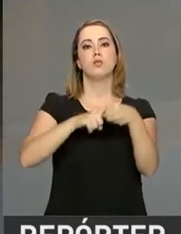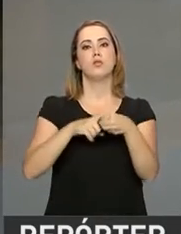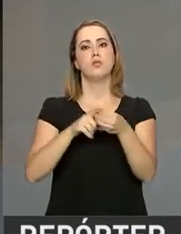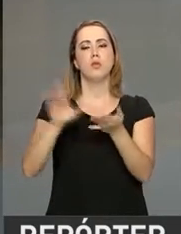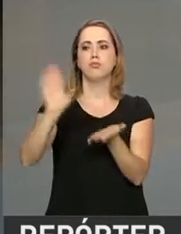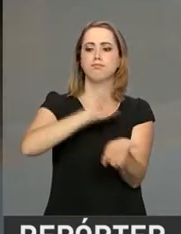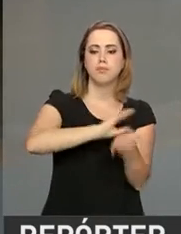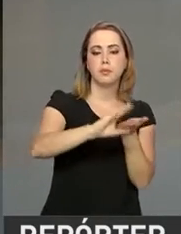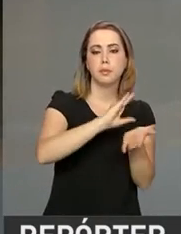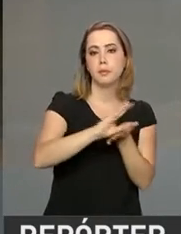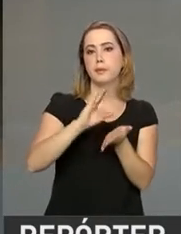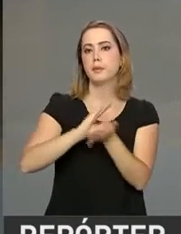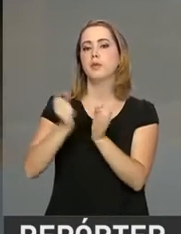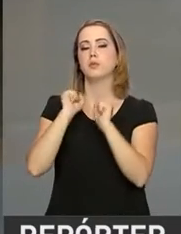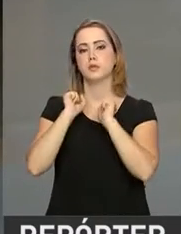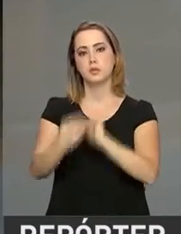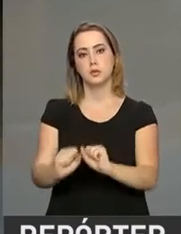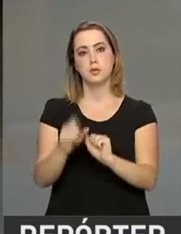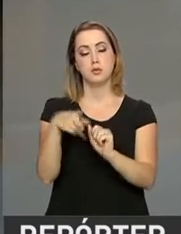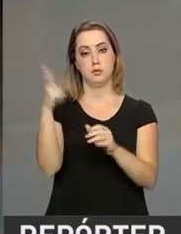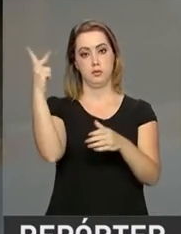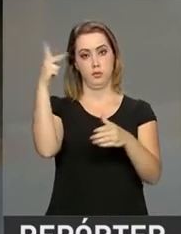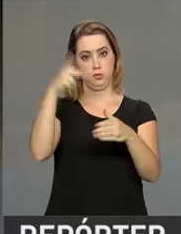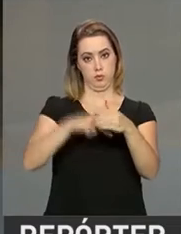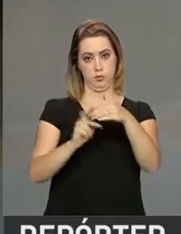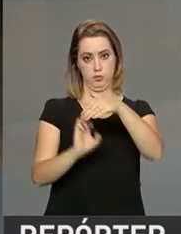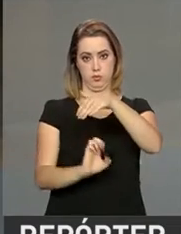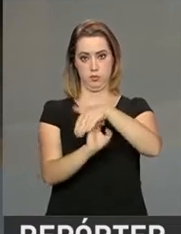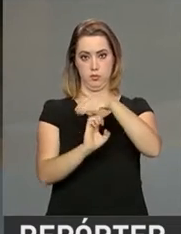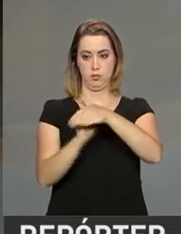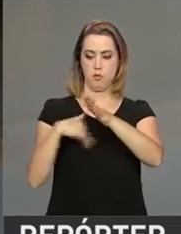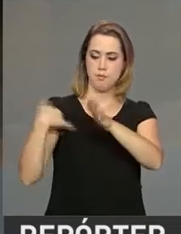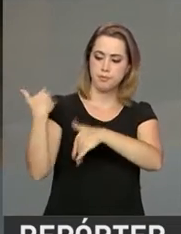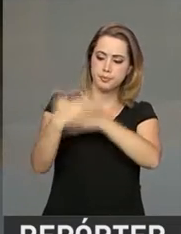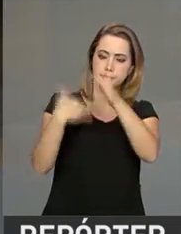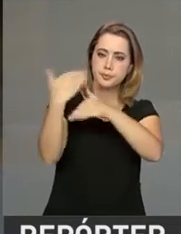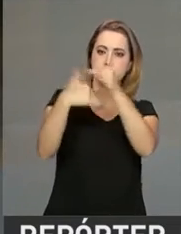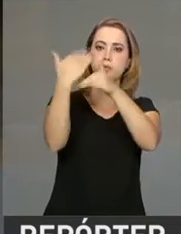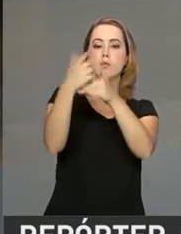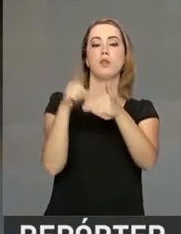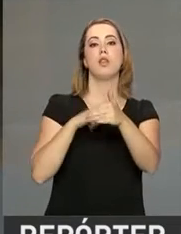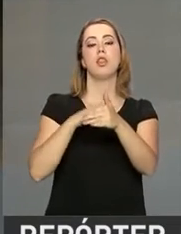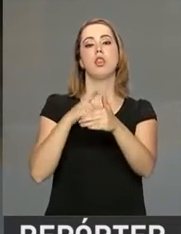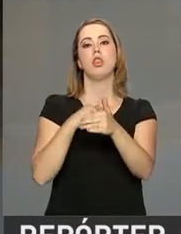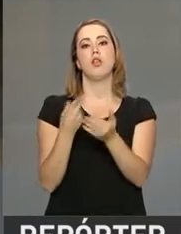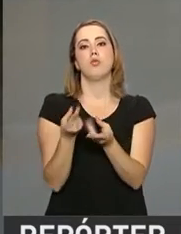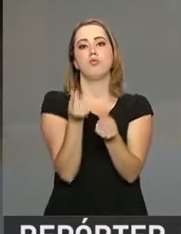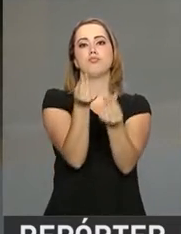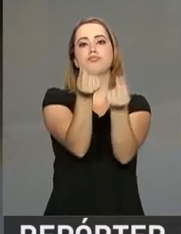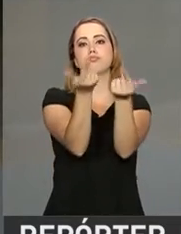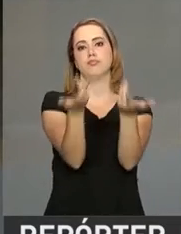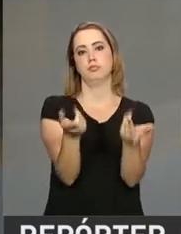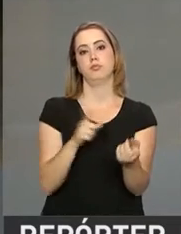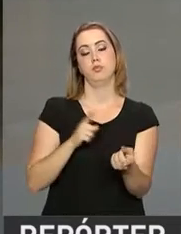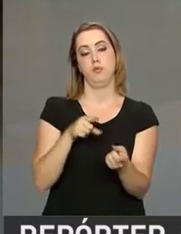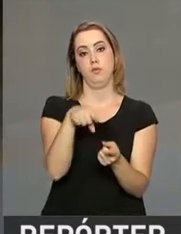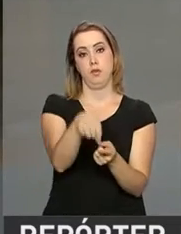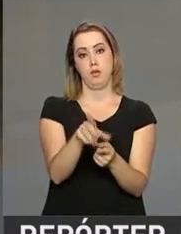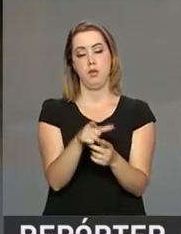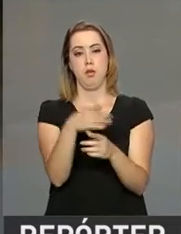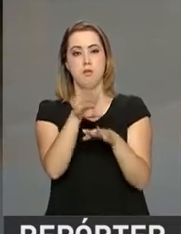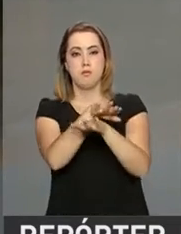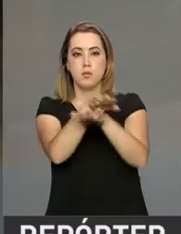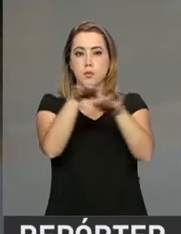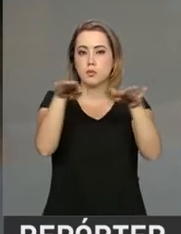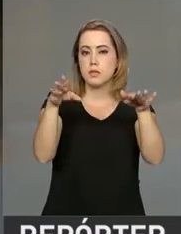investimentos para permitir que a Petrobras volte a crescer e a ter lucros. Pedro Parente afirmou que neste horizonte